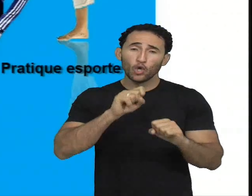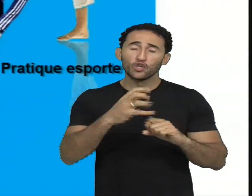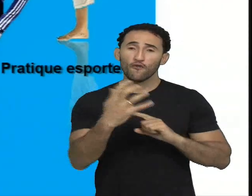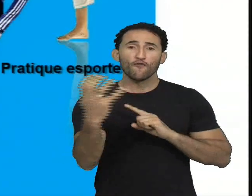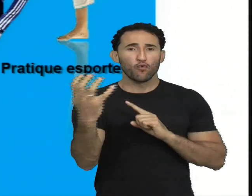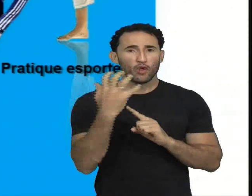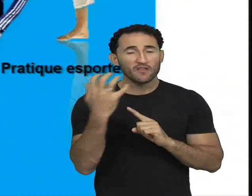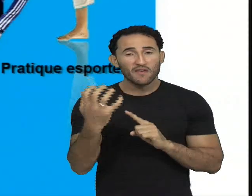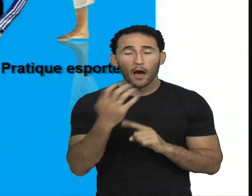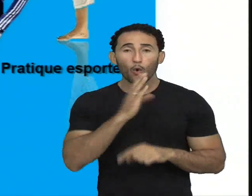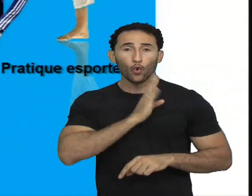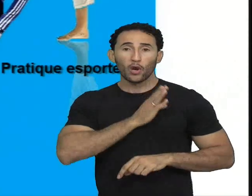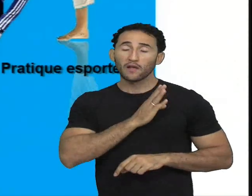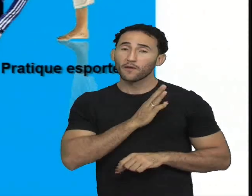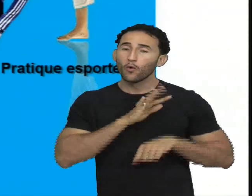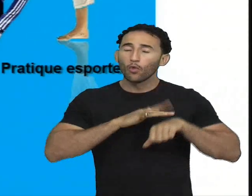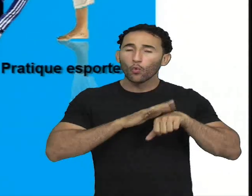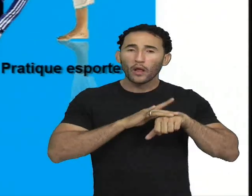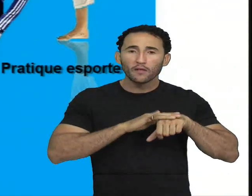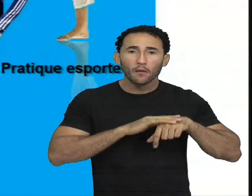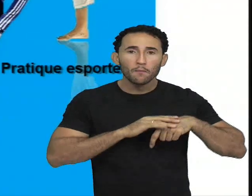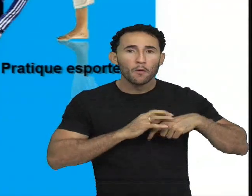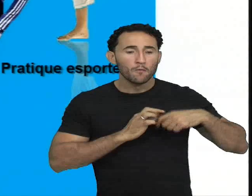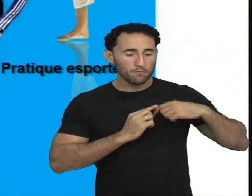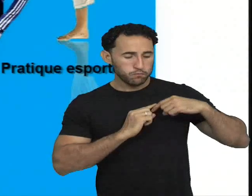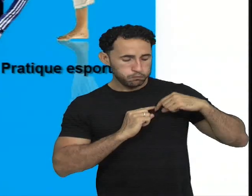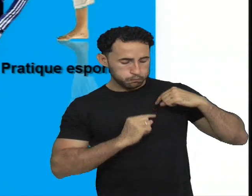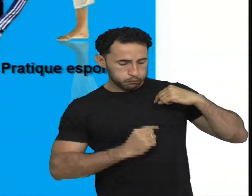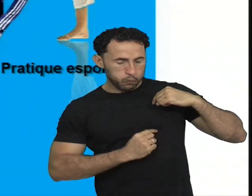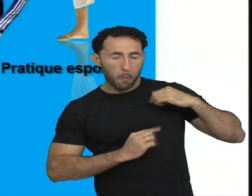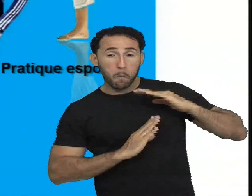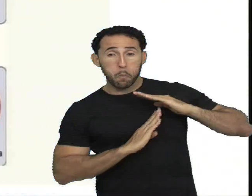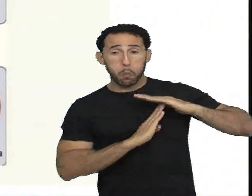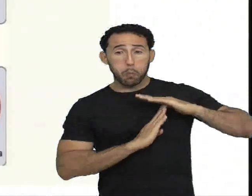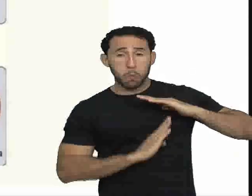doença aterosclerótica, que é a doença do entupimento.